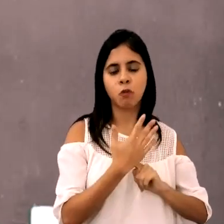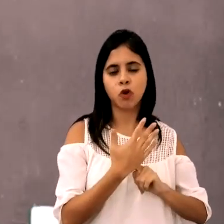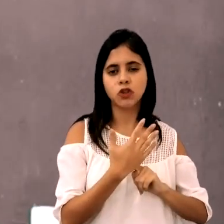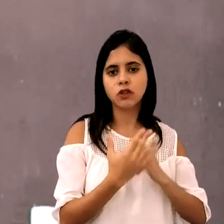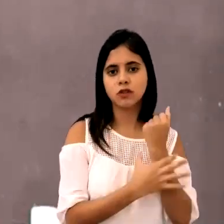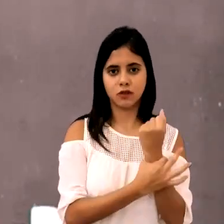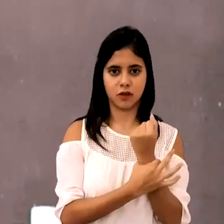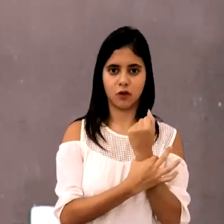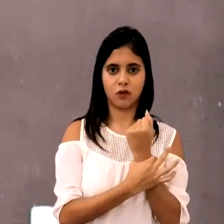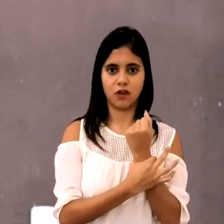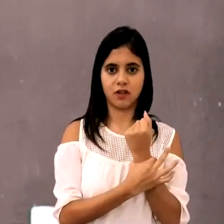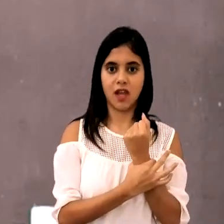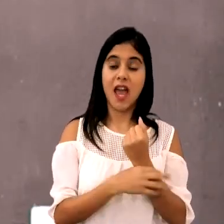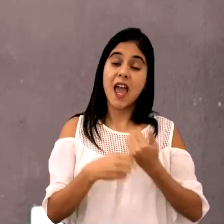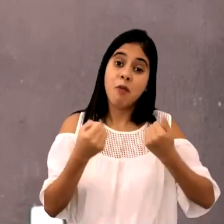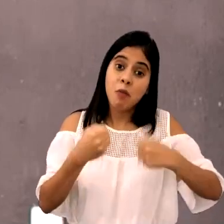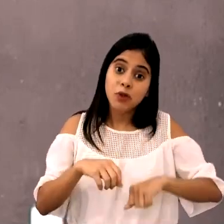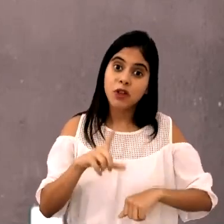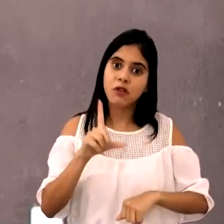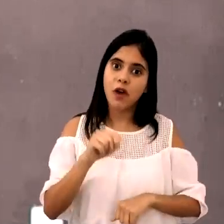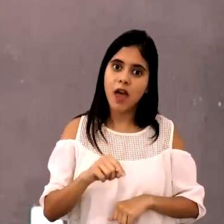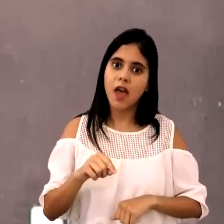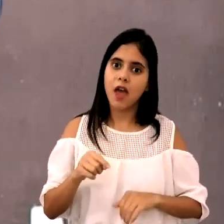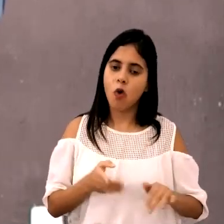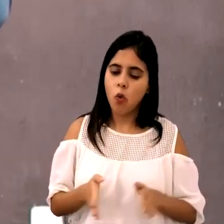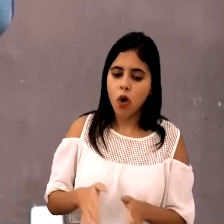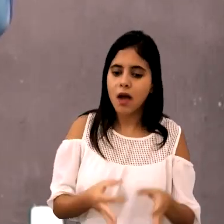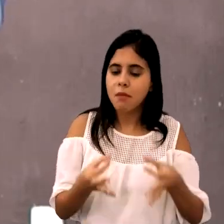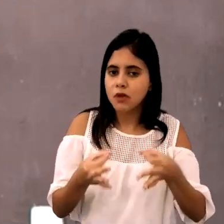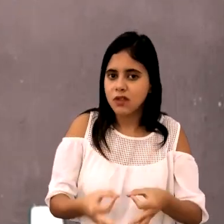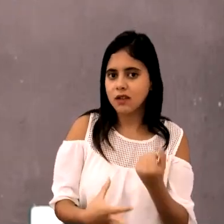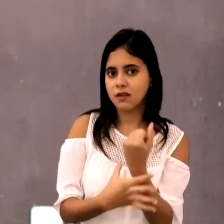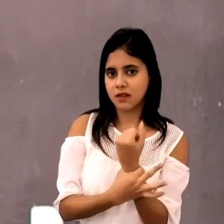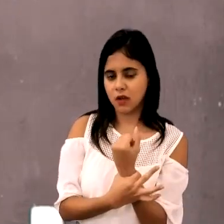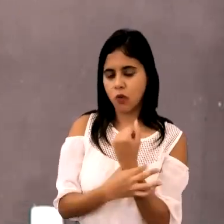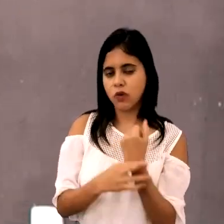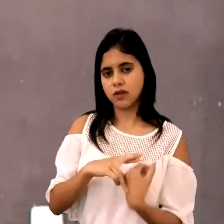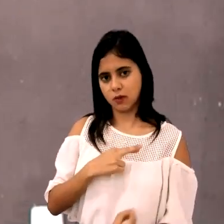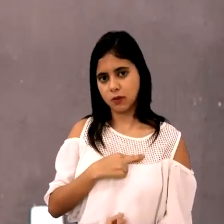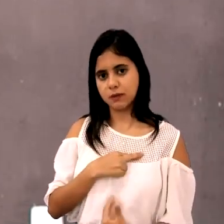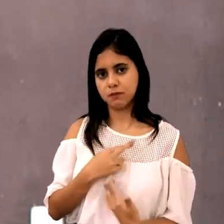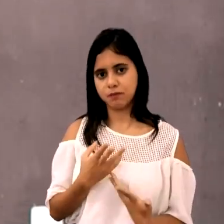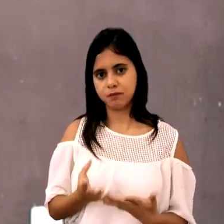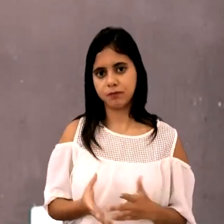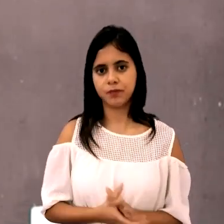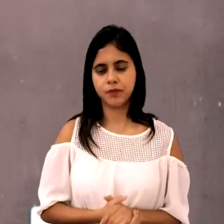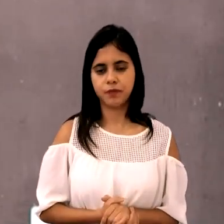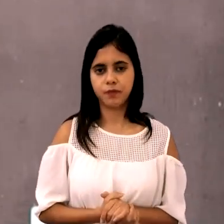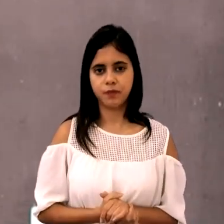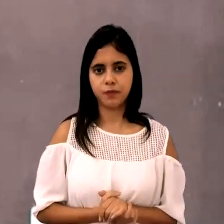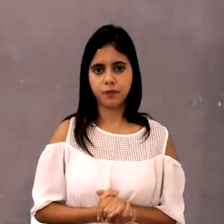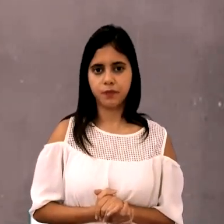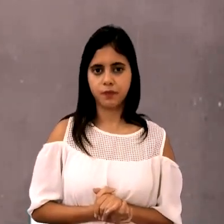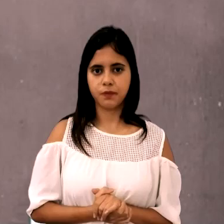um caminho que Deus nos deu para achar a segurança que você precisa, Ruth.